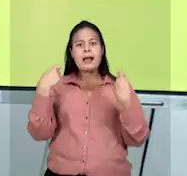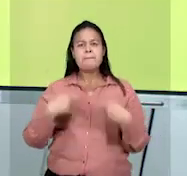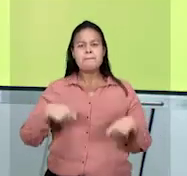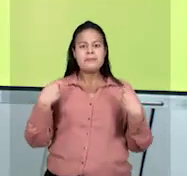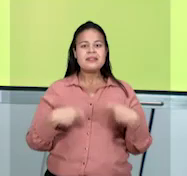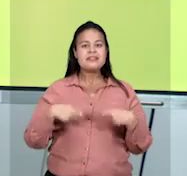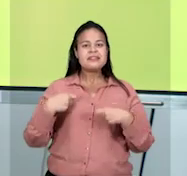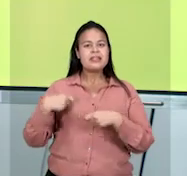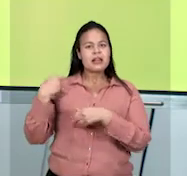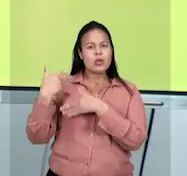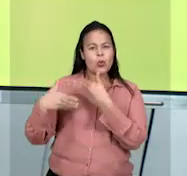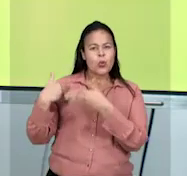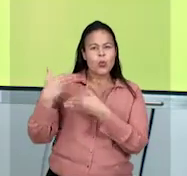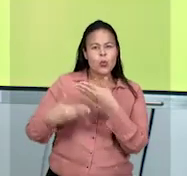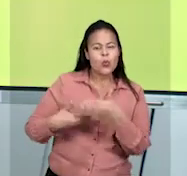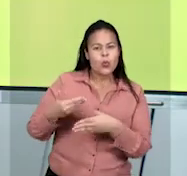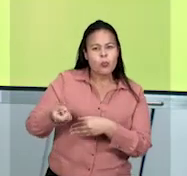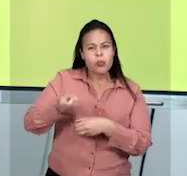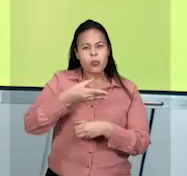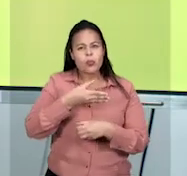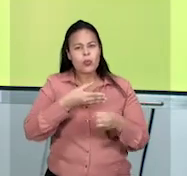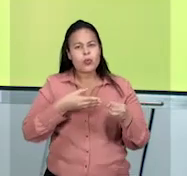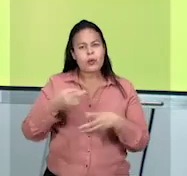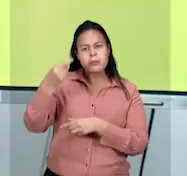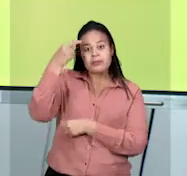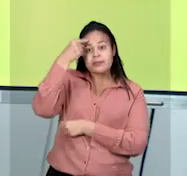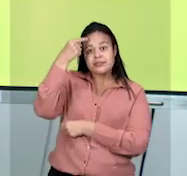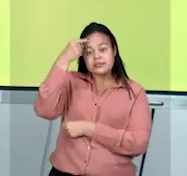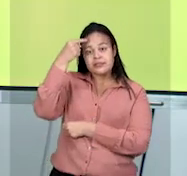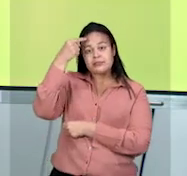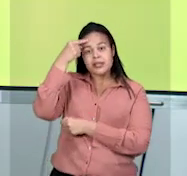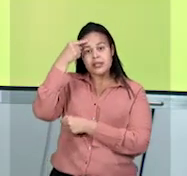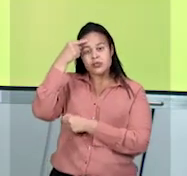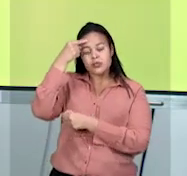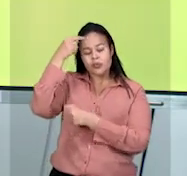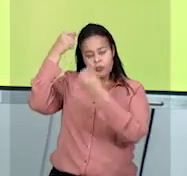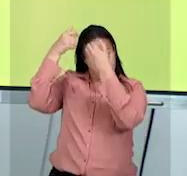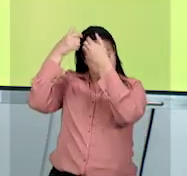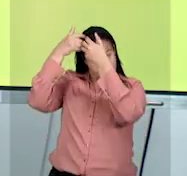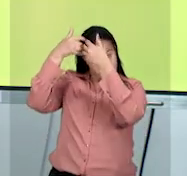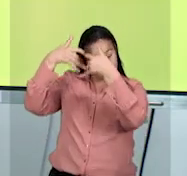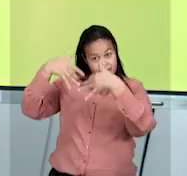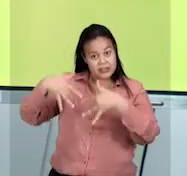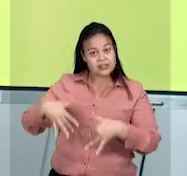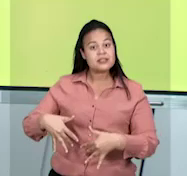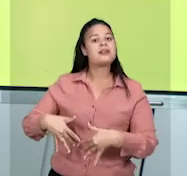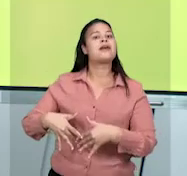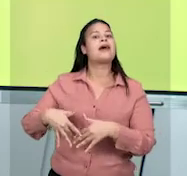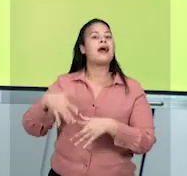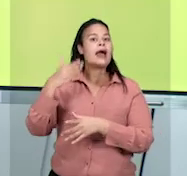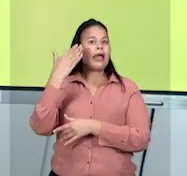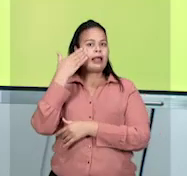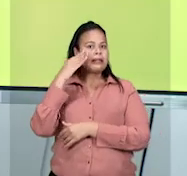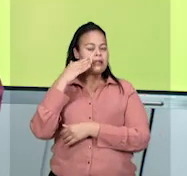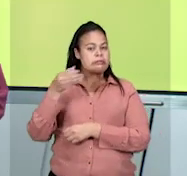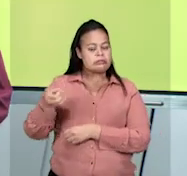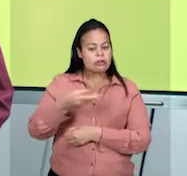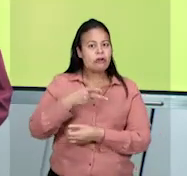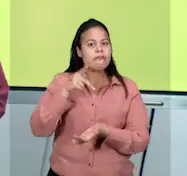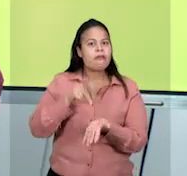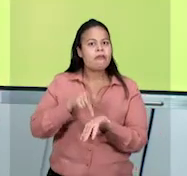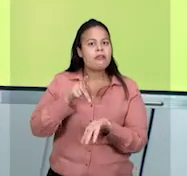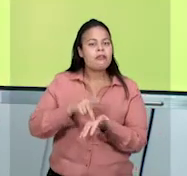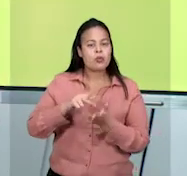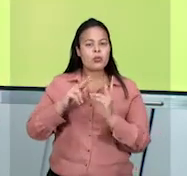nova construção, de um novo pensamento, para que eu possa entender essa nova realidade do